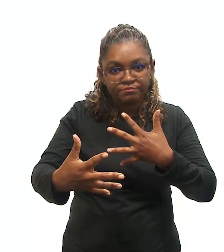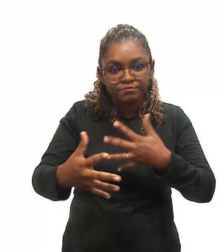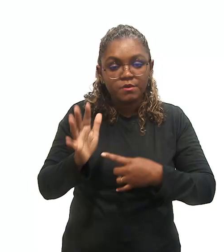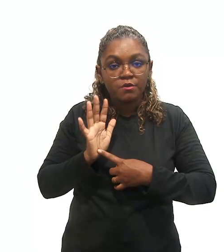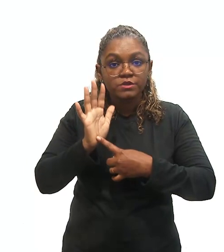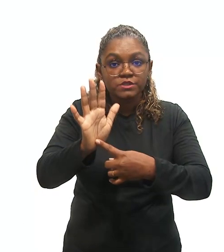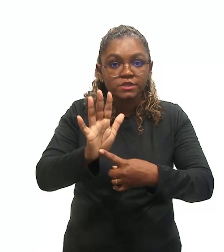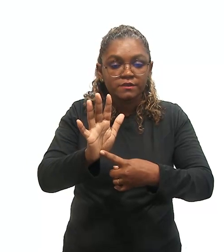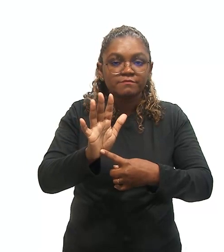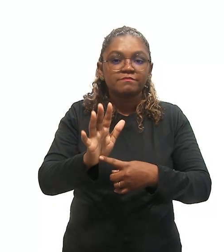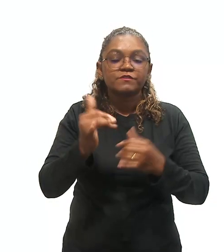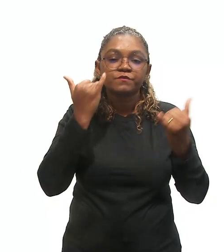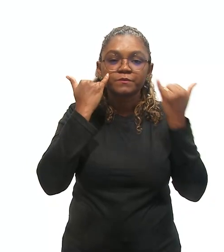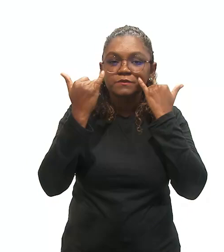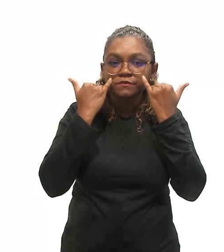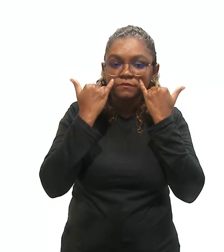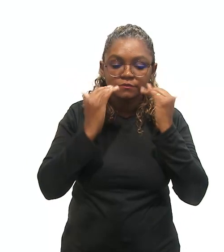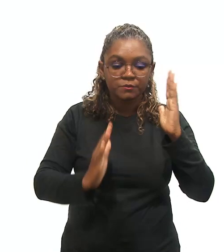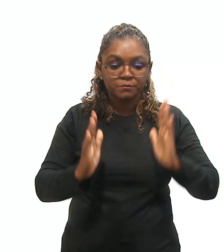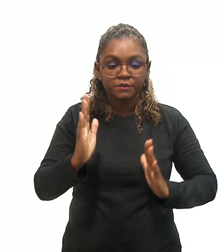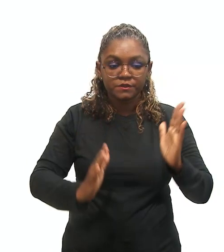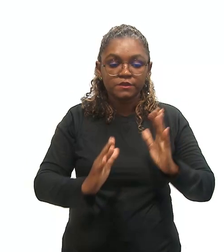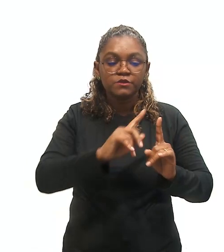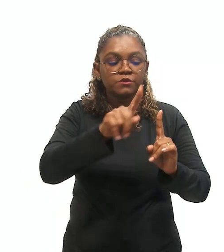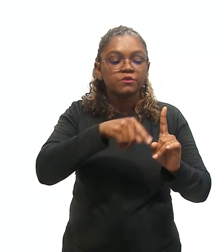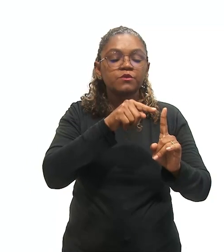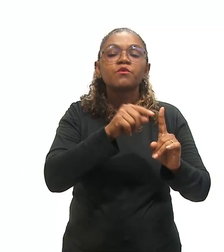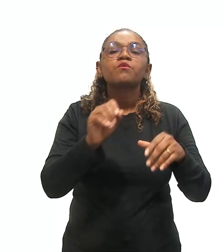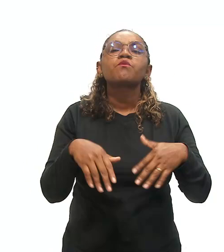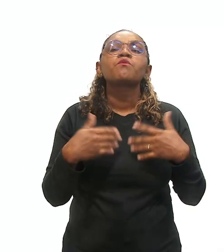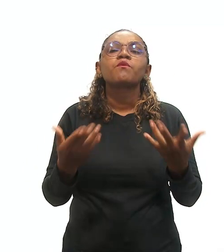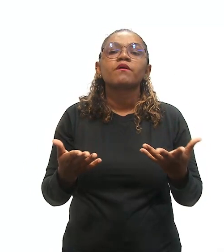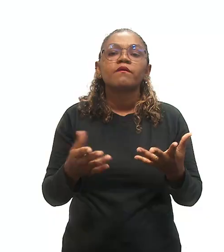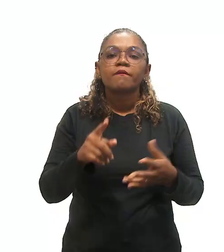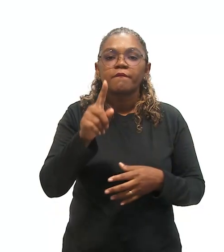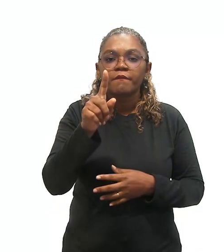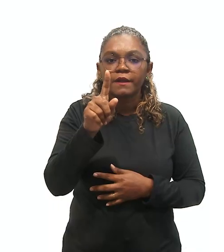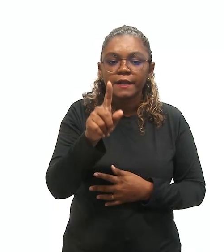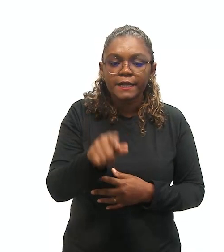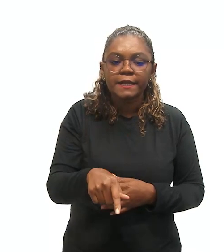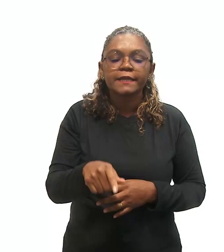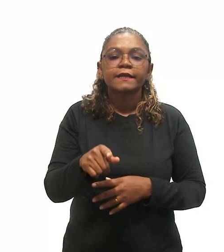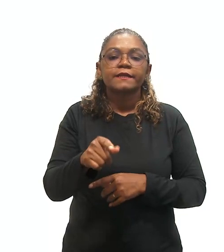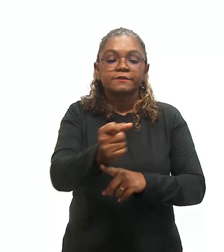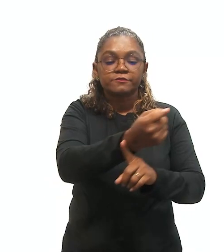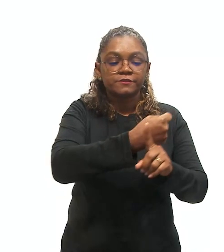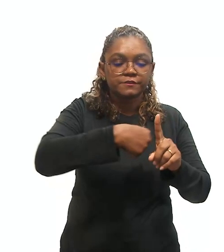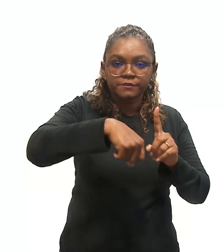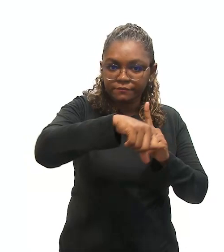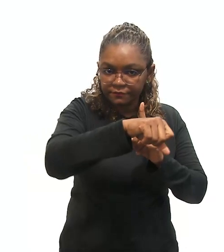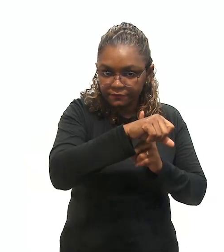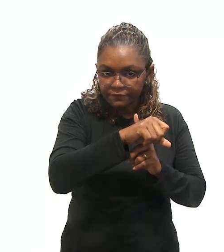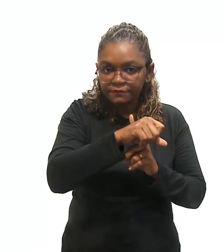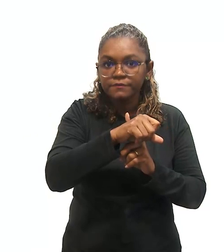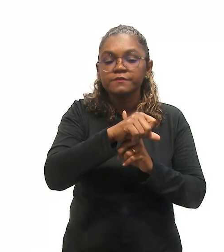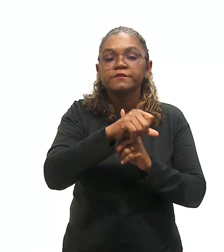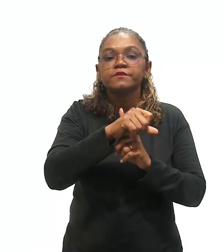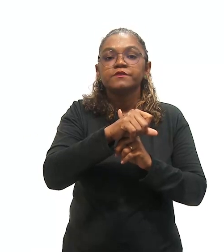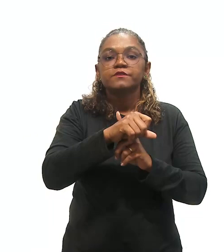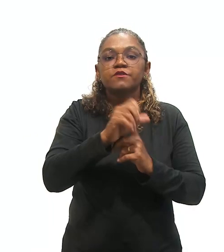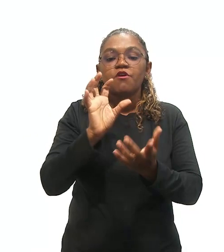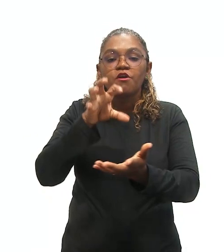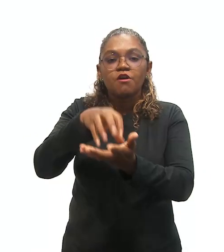objetivo dessa periodicidade é permitir que cada vez mais a sociedade, por meio de seus